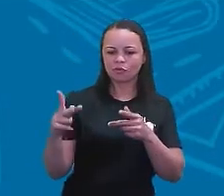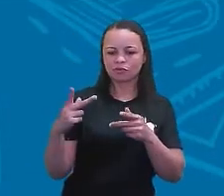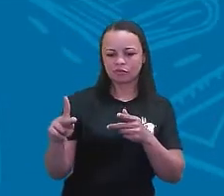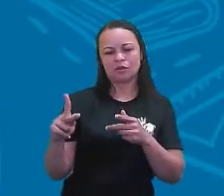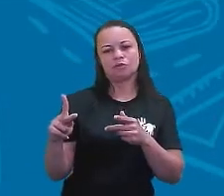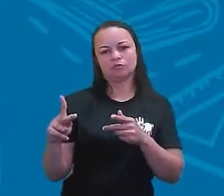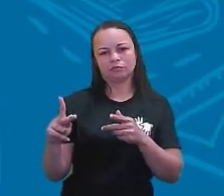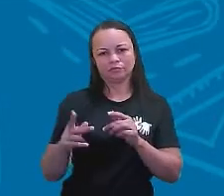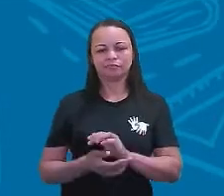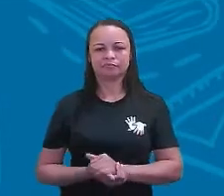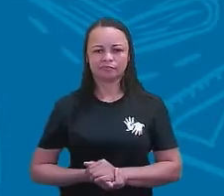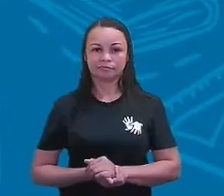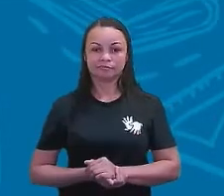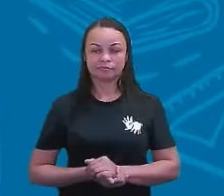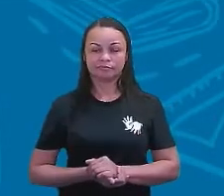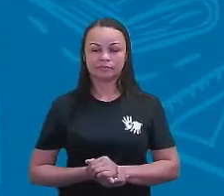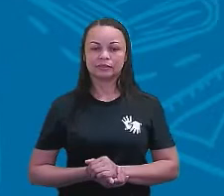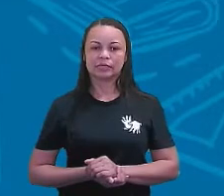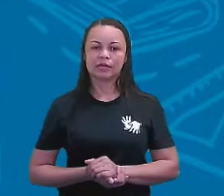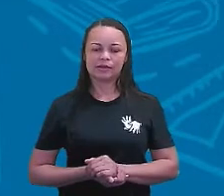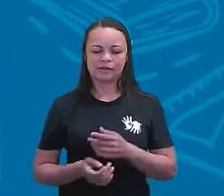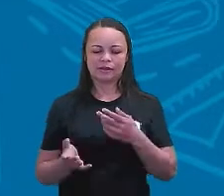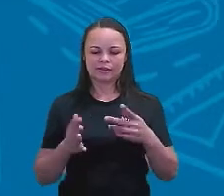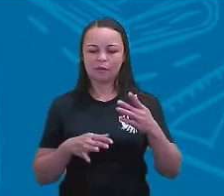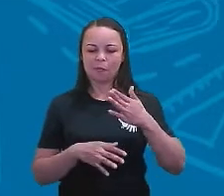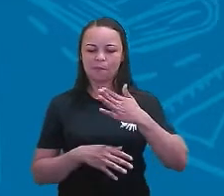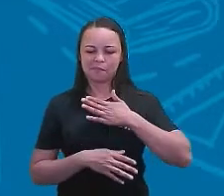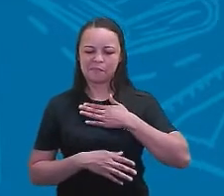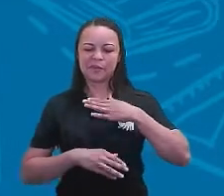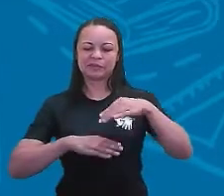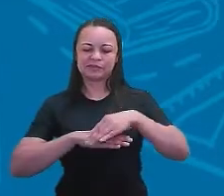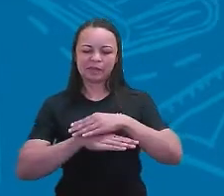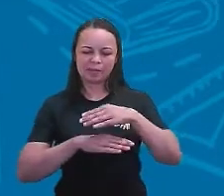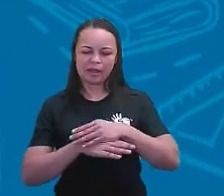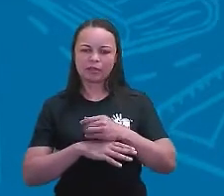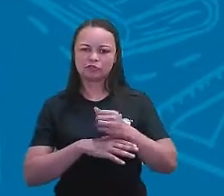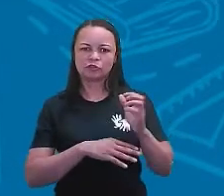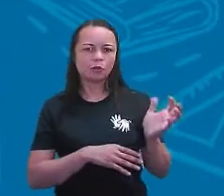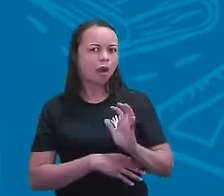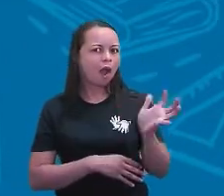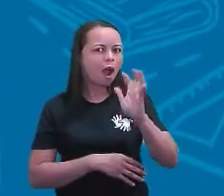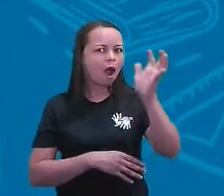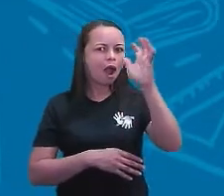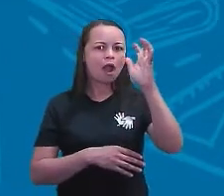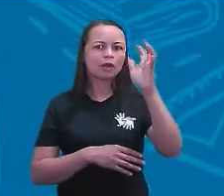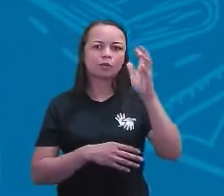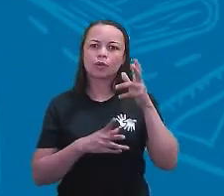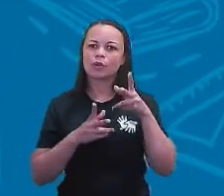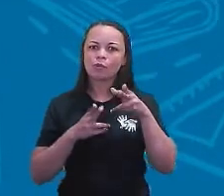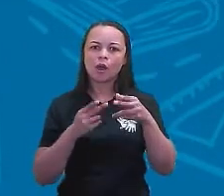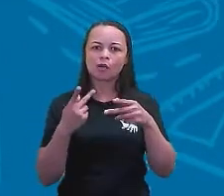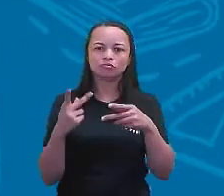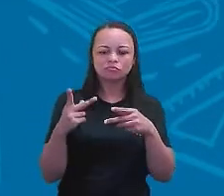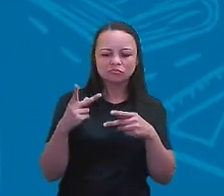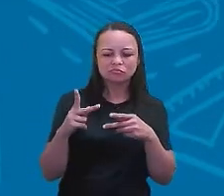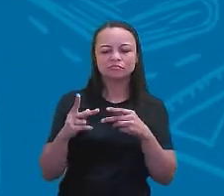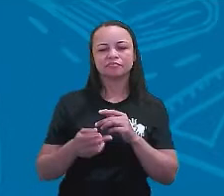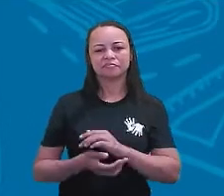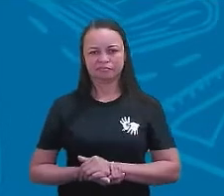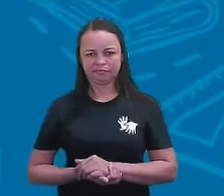tem meus sapatos foram tão caros quanto os seus. Então,